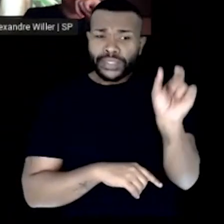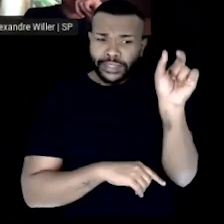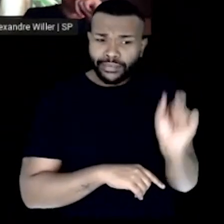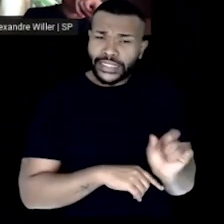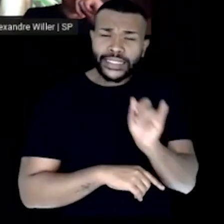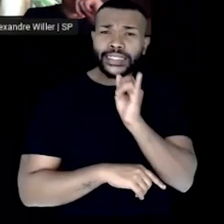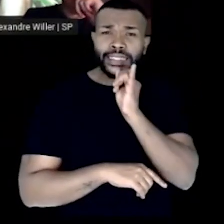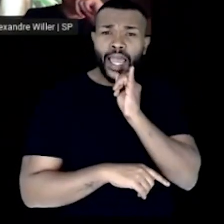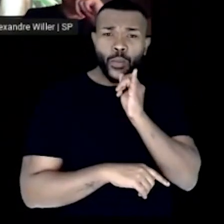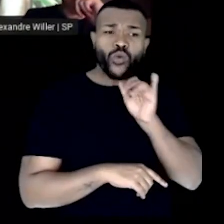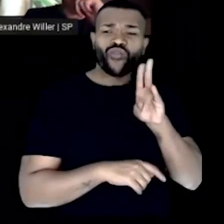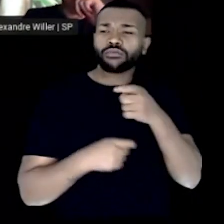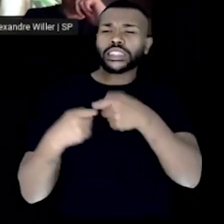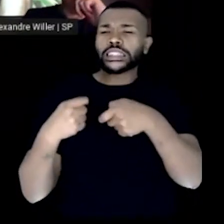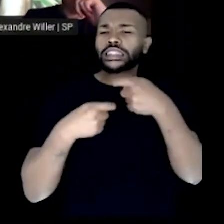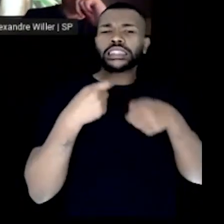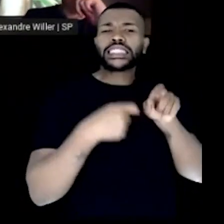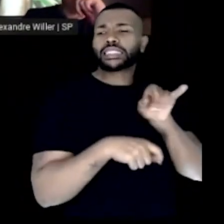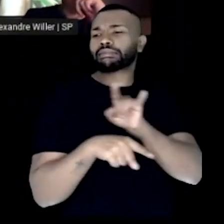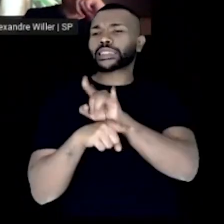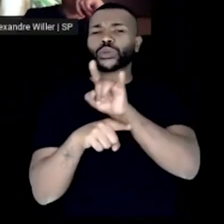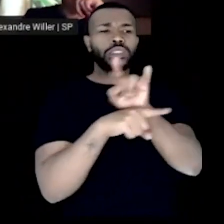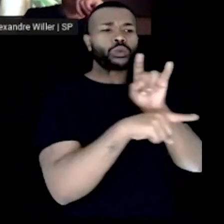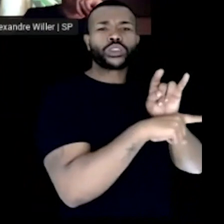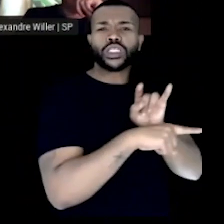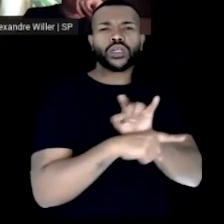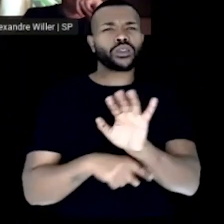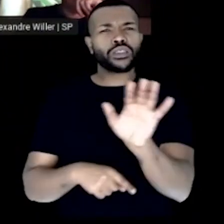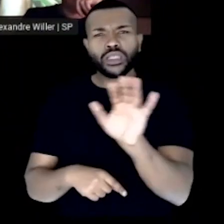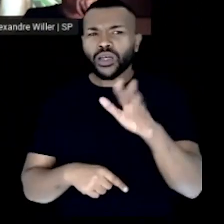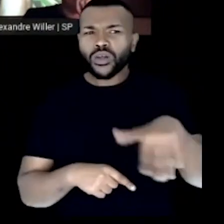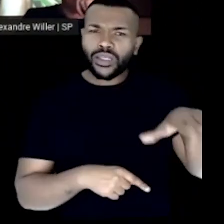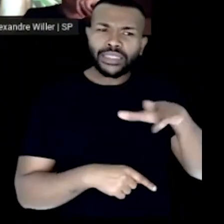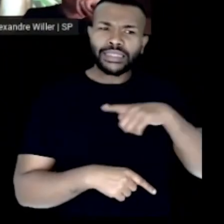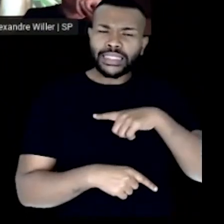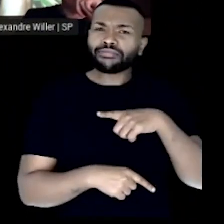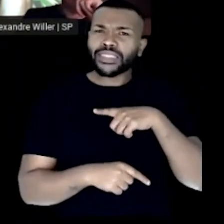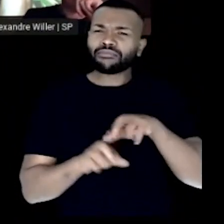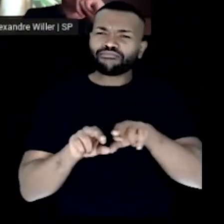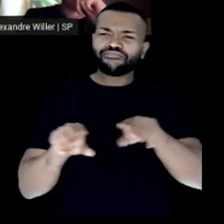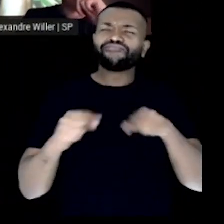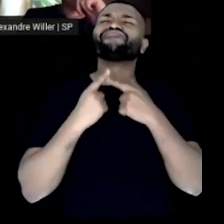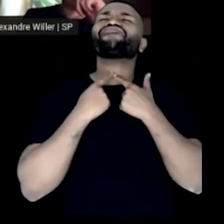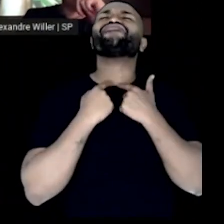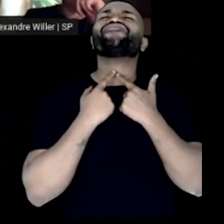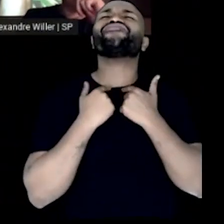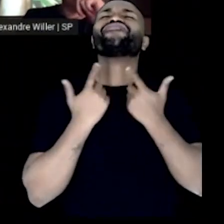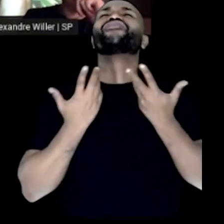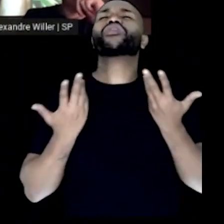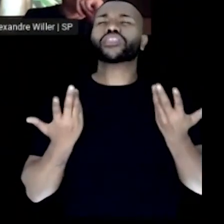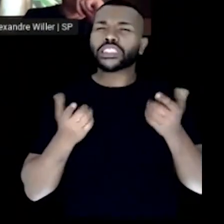de quem vai transar com quem traiu quem. Então eles são atravessados ali por